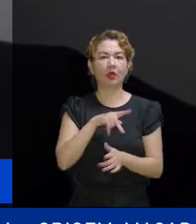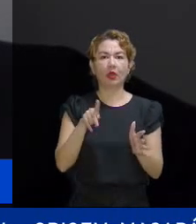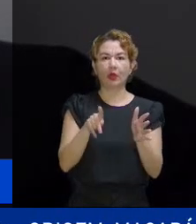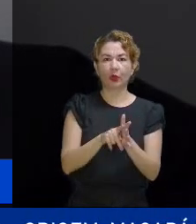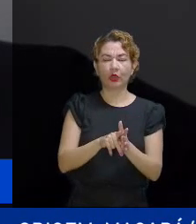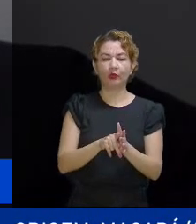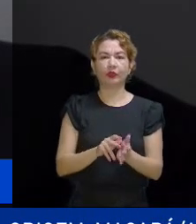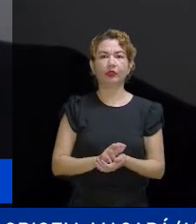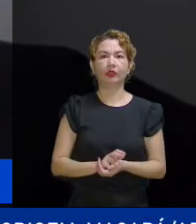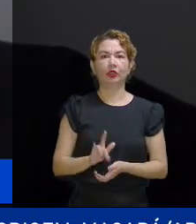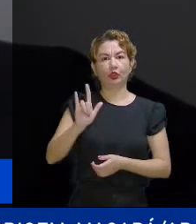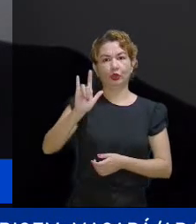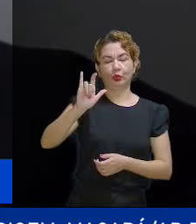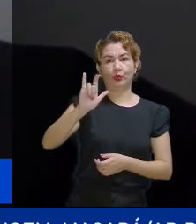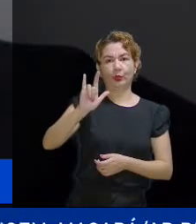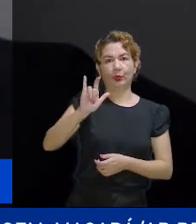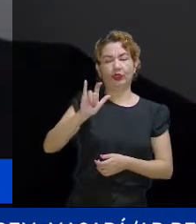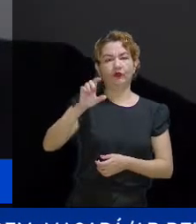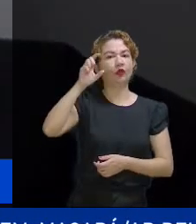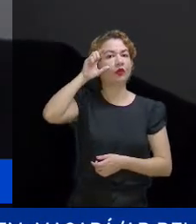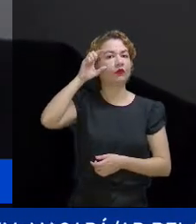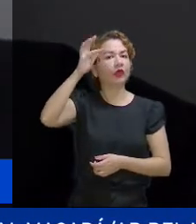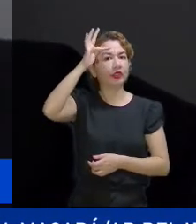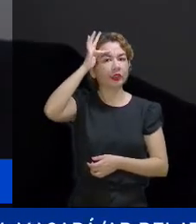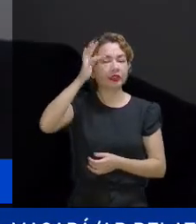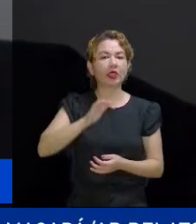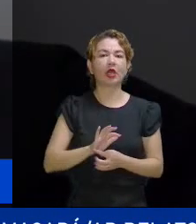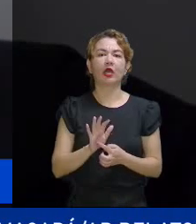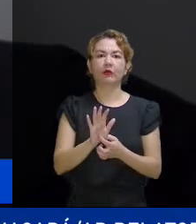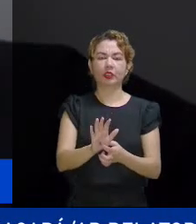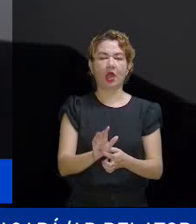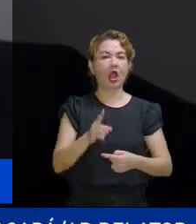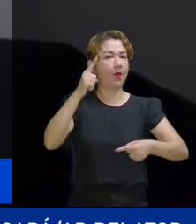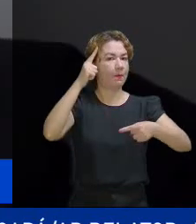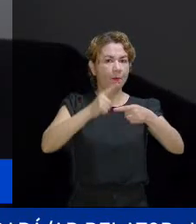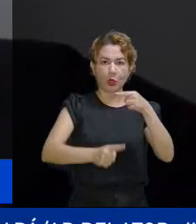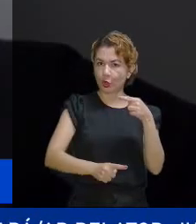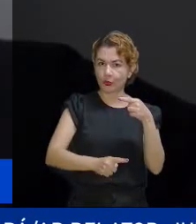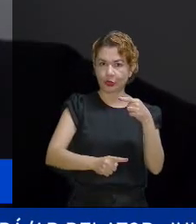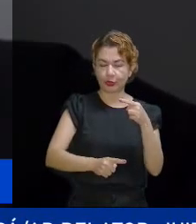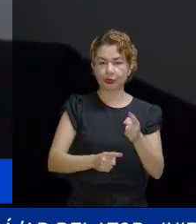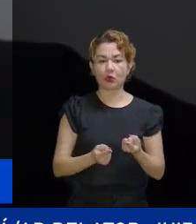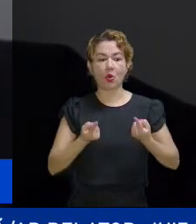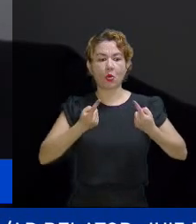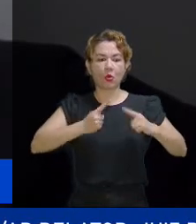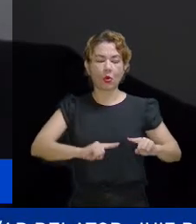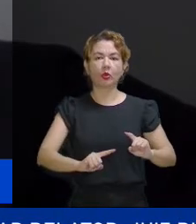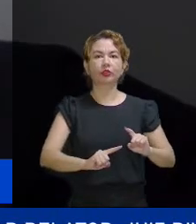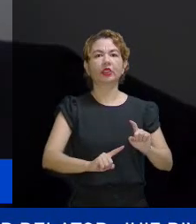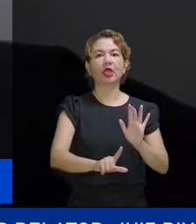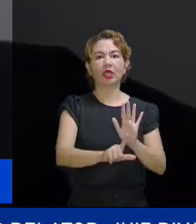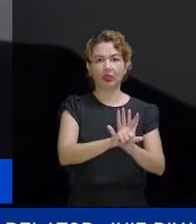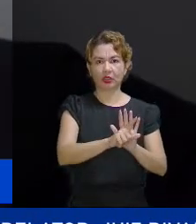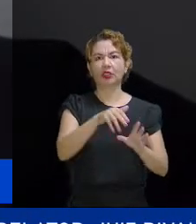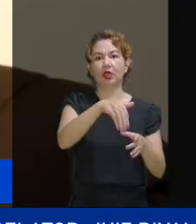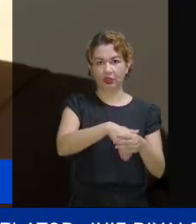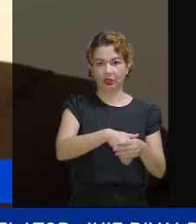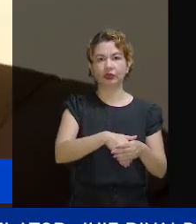no perfil do primeiro recorrido configurou conduta vedada em afronta à legislação